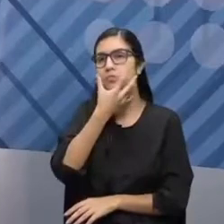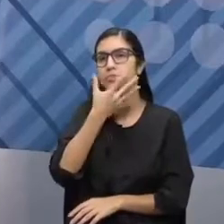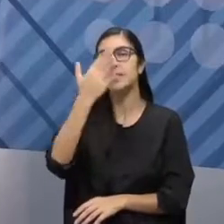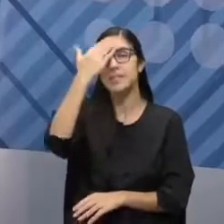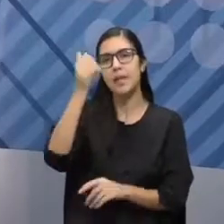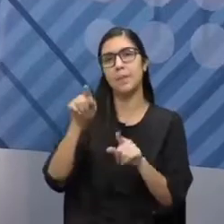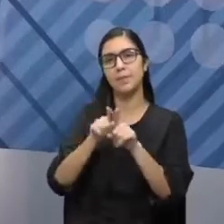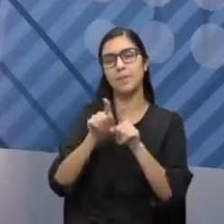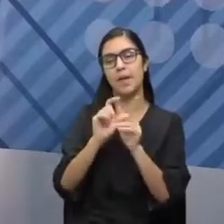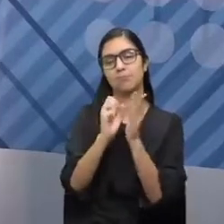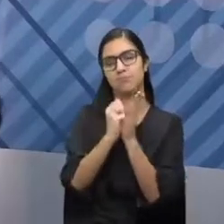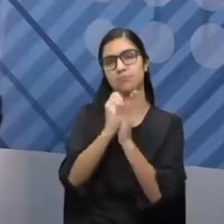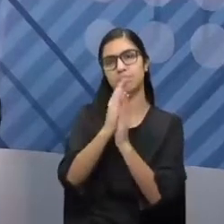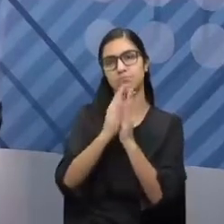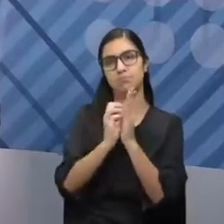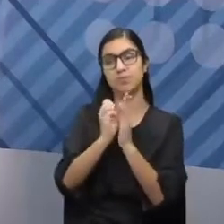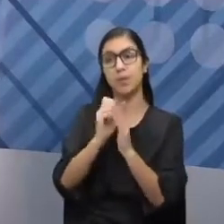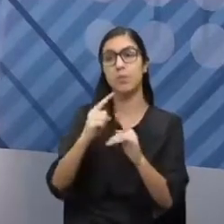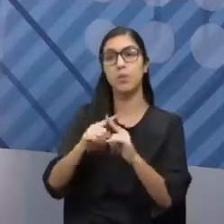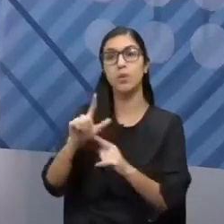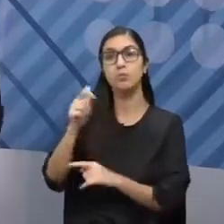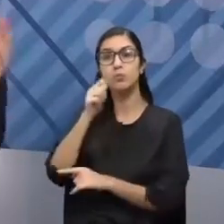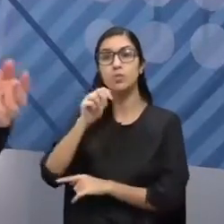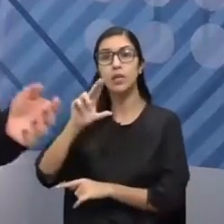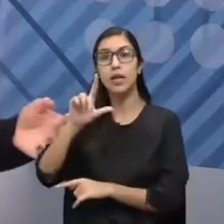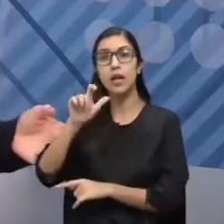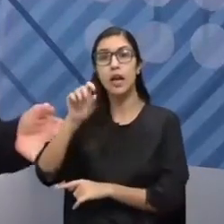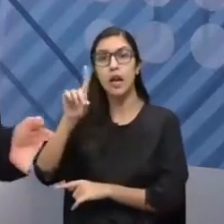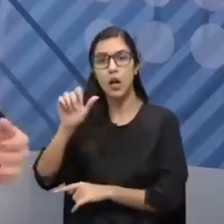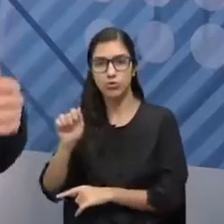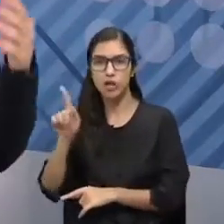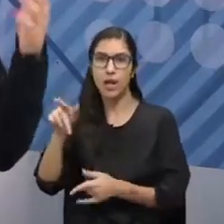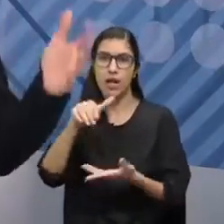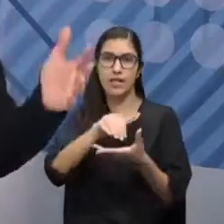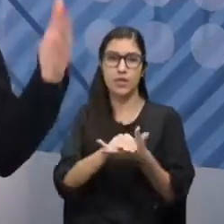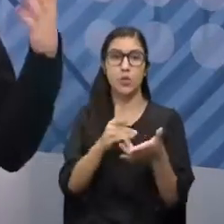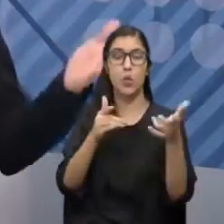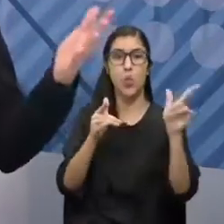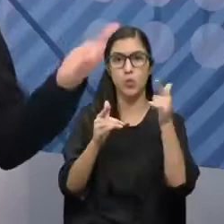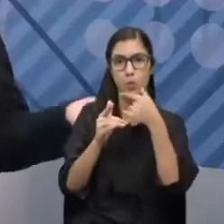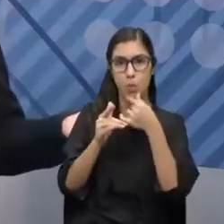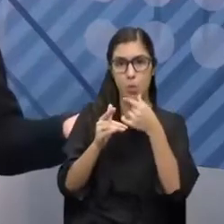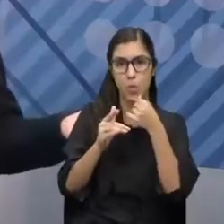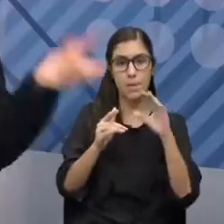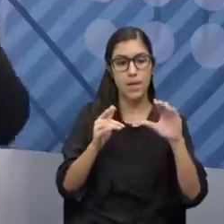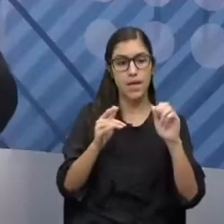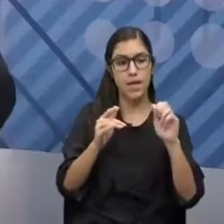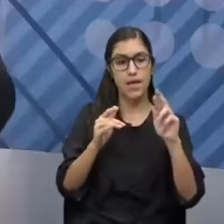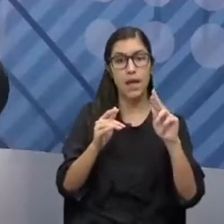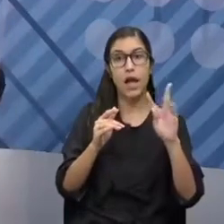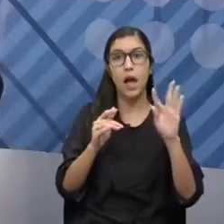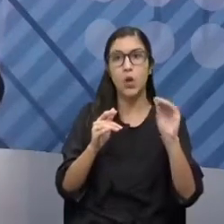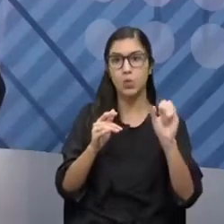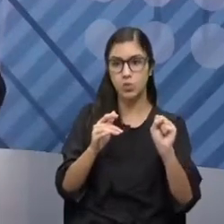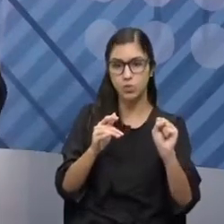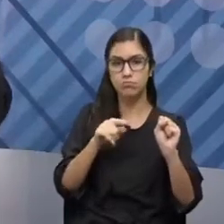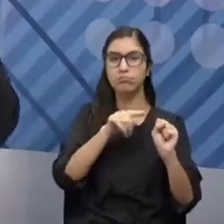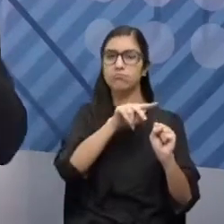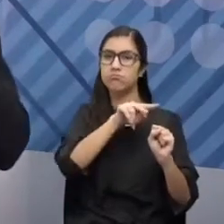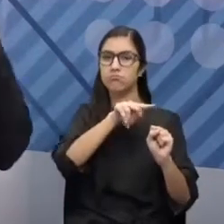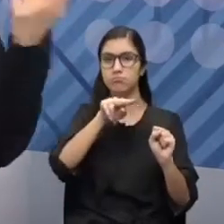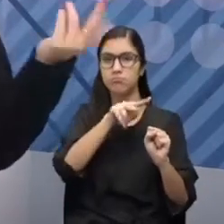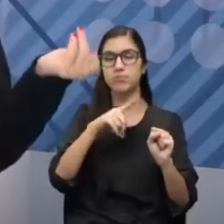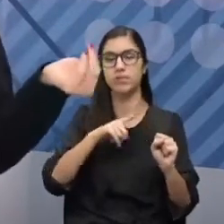também Libras tátil, porque a Cláudia Sofia é casada com o Carlos Jorge, usuário de Libras tátil. São duas pessoas com